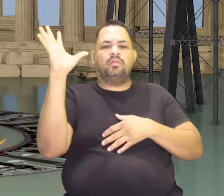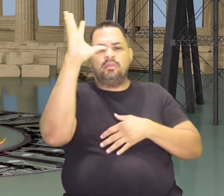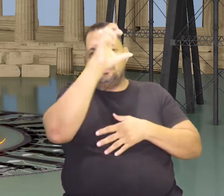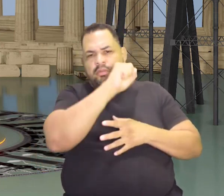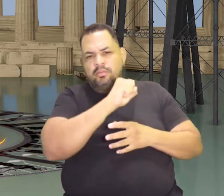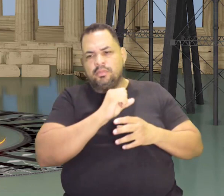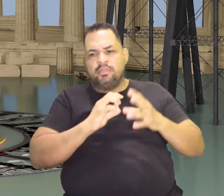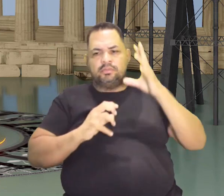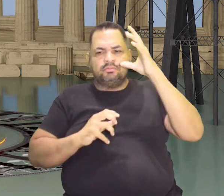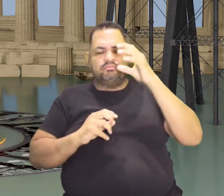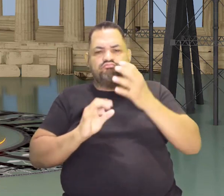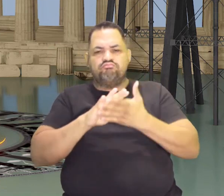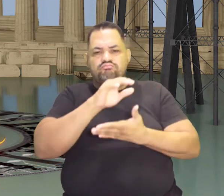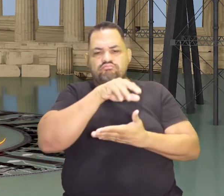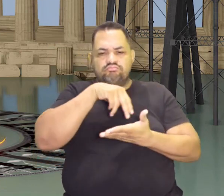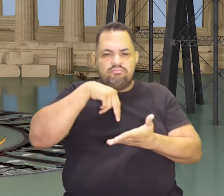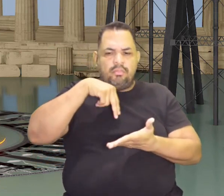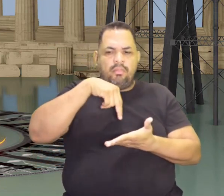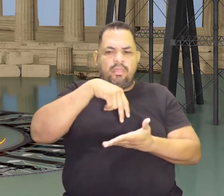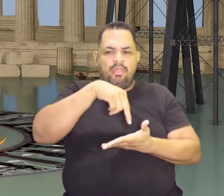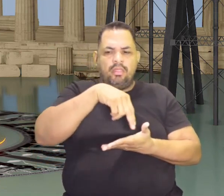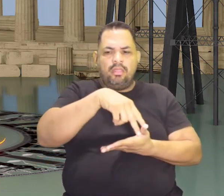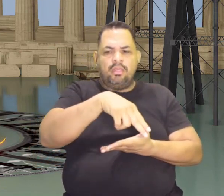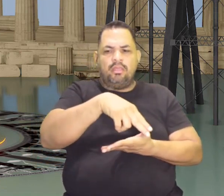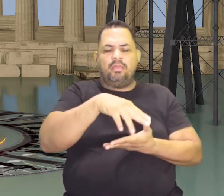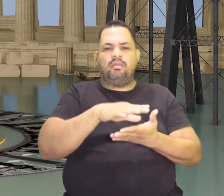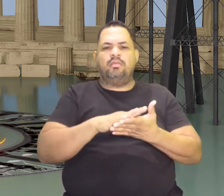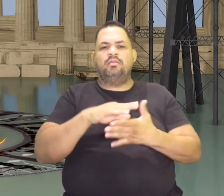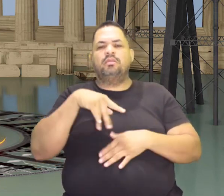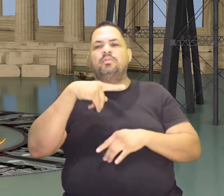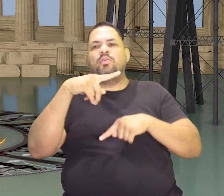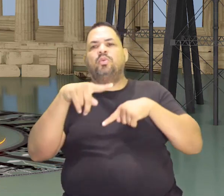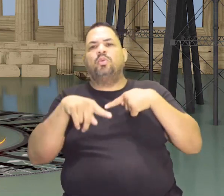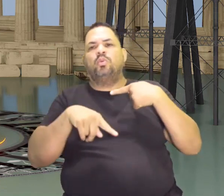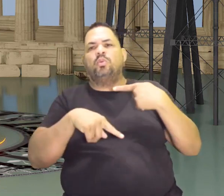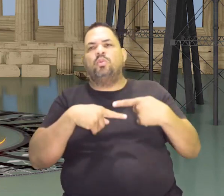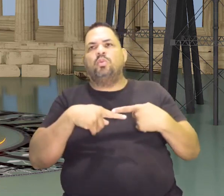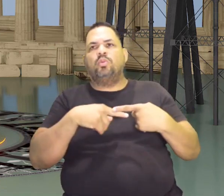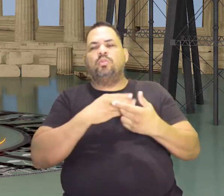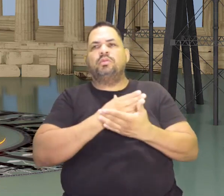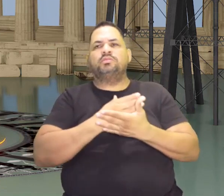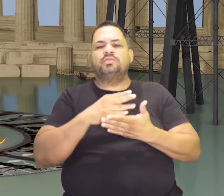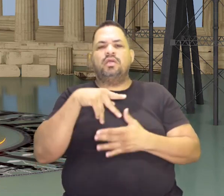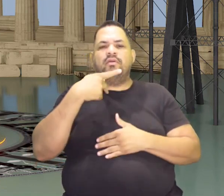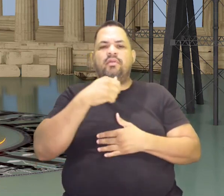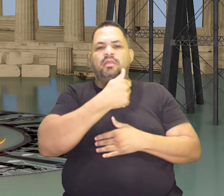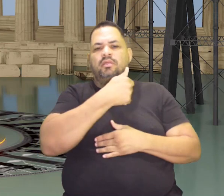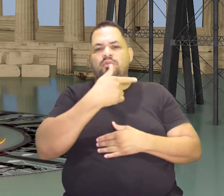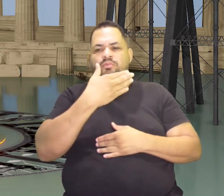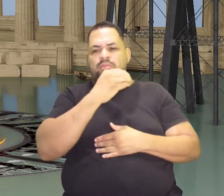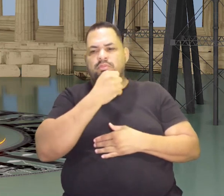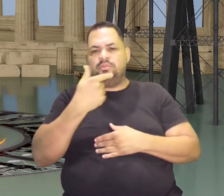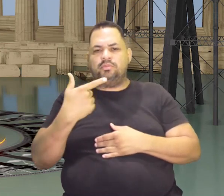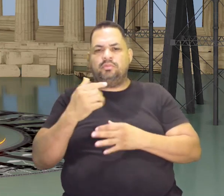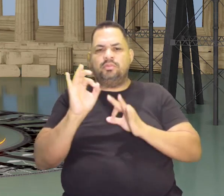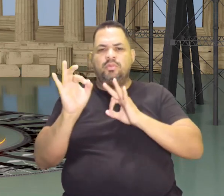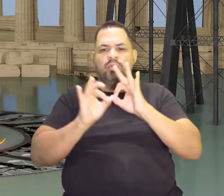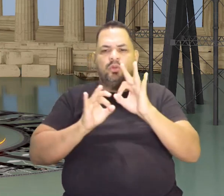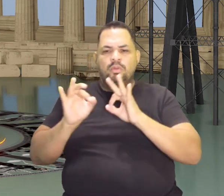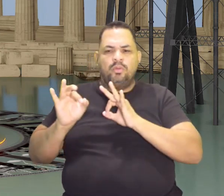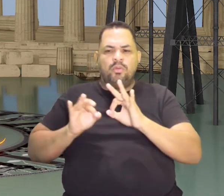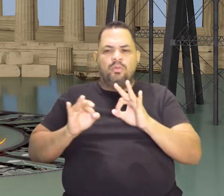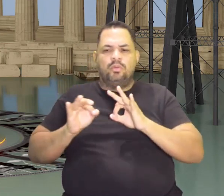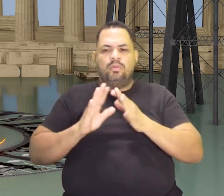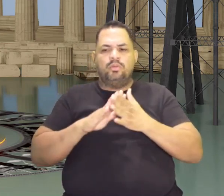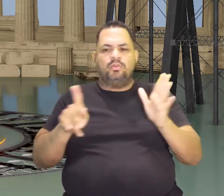a andar nesse 2010, eu aprendi a falar com 2012, e vai nessa, ou seja, construindo